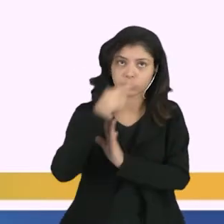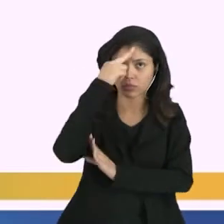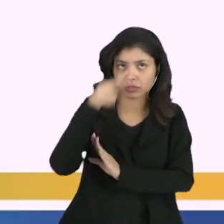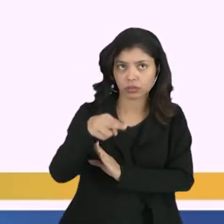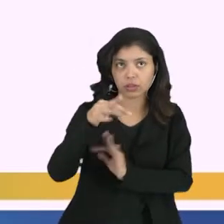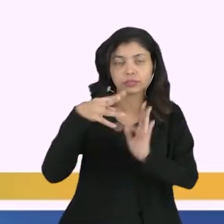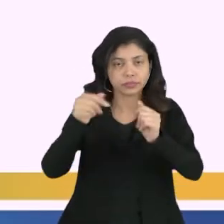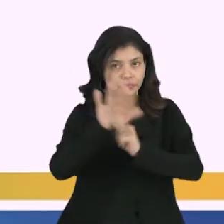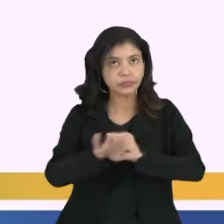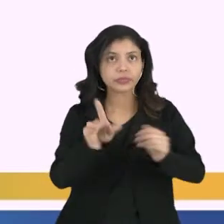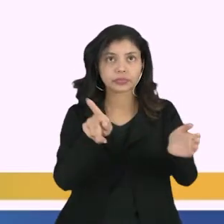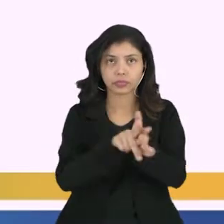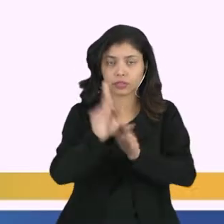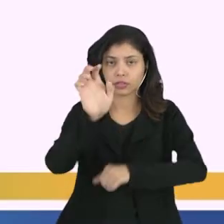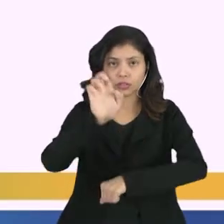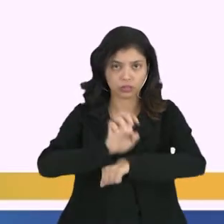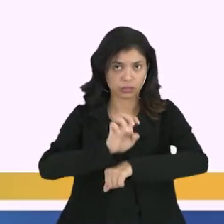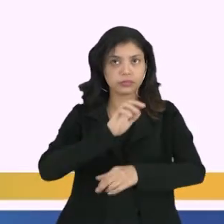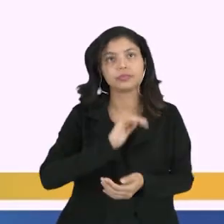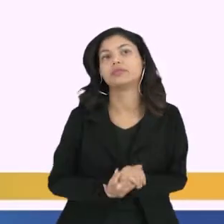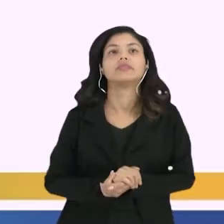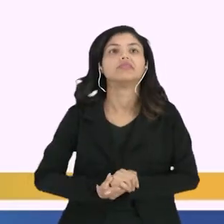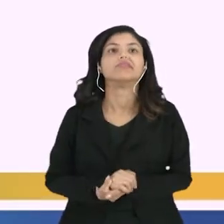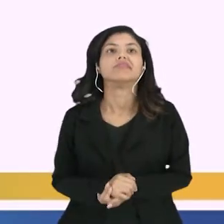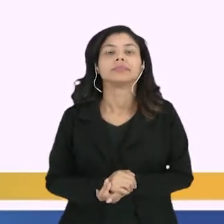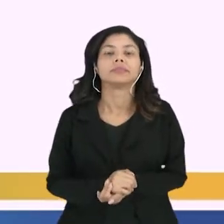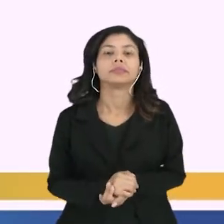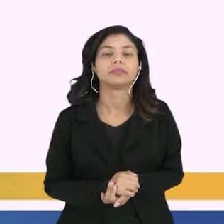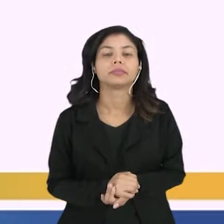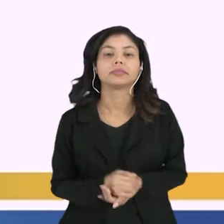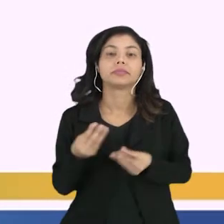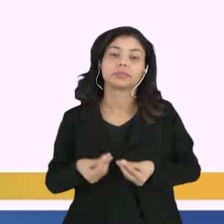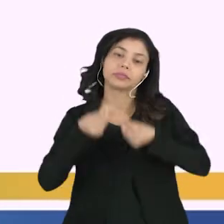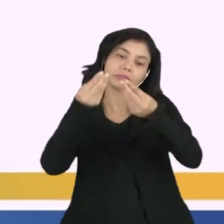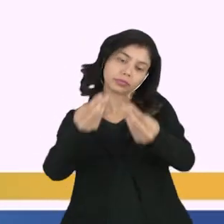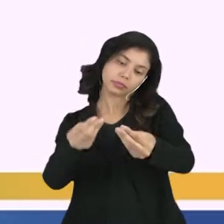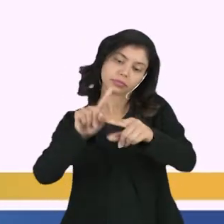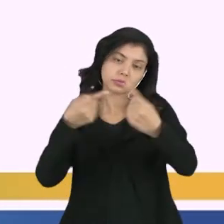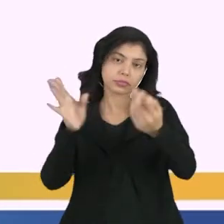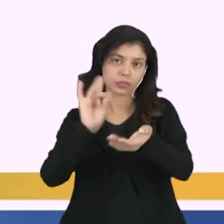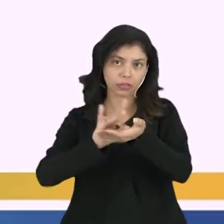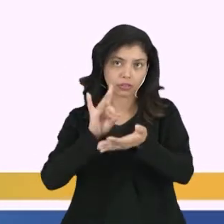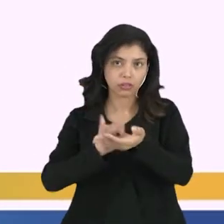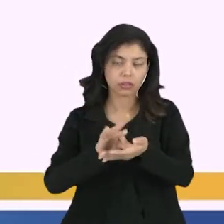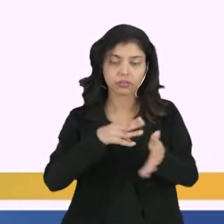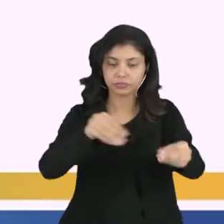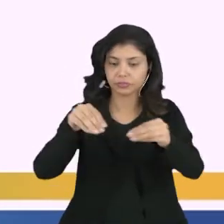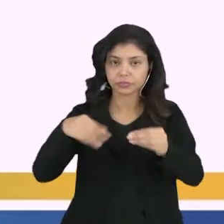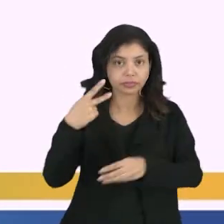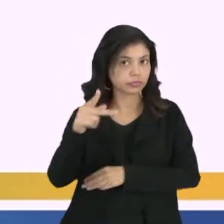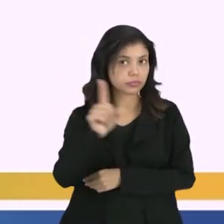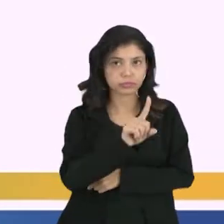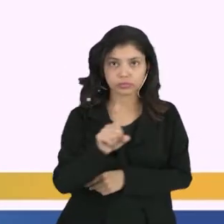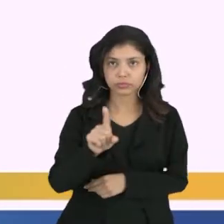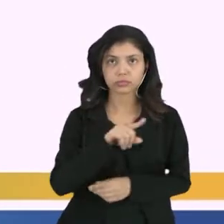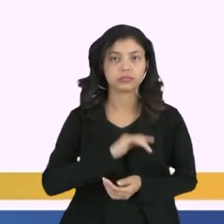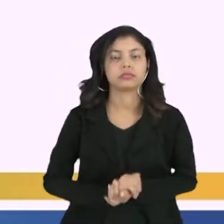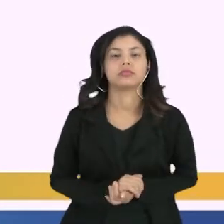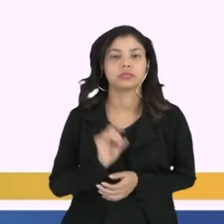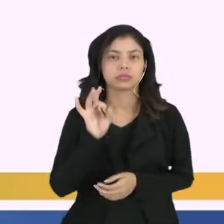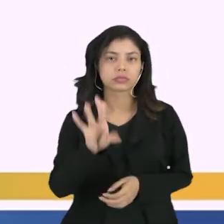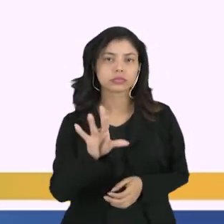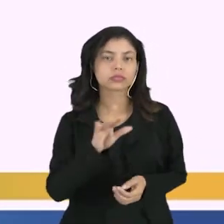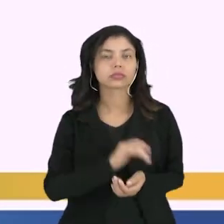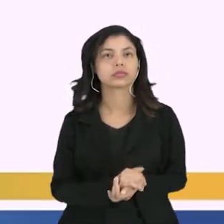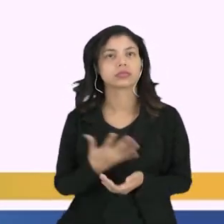né, pertencia então ao Estado, né? Era uma doação, mas que na verdade a terra não era dele, né? Era somente